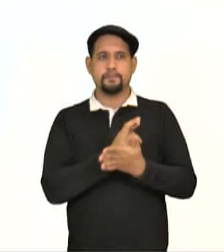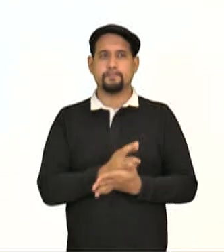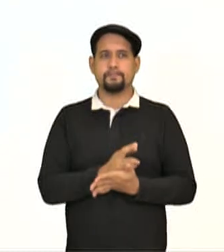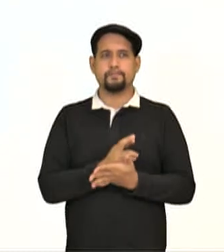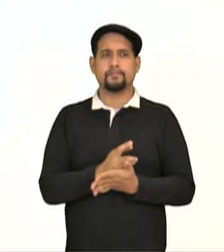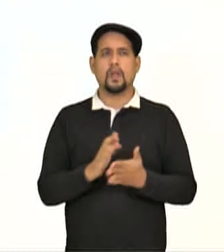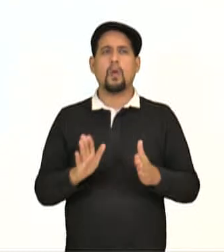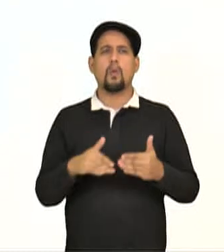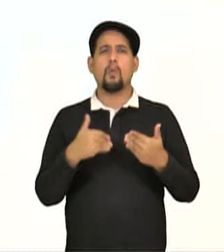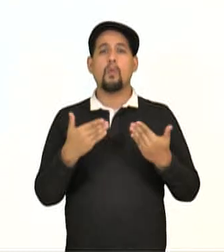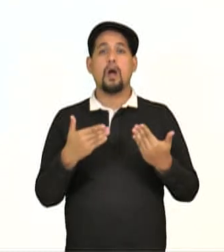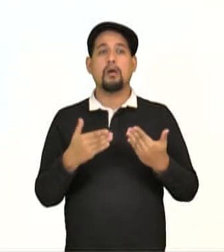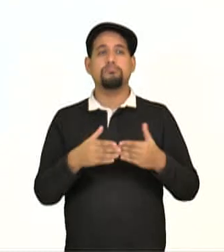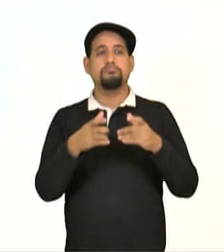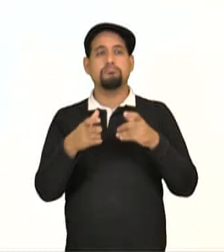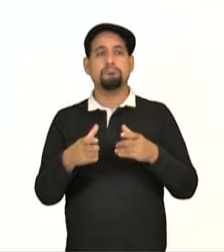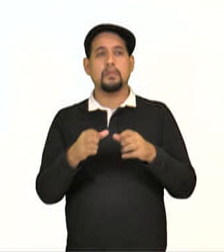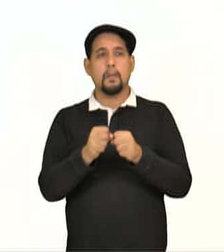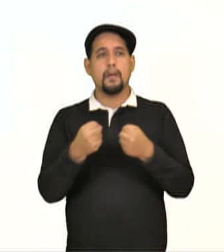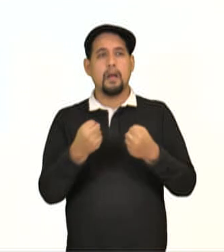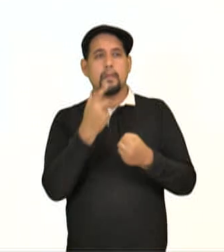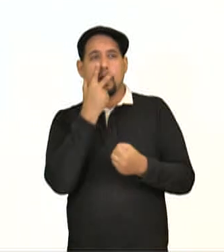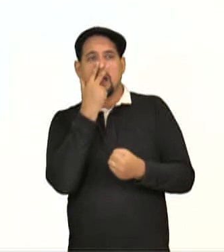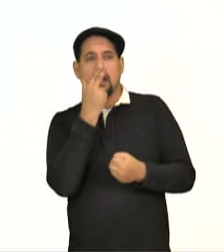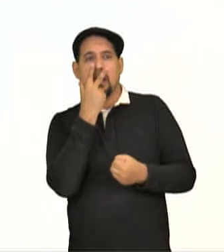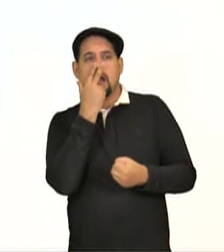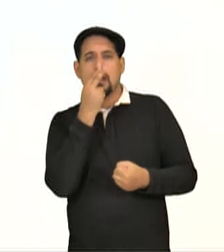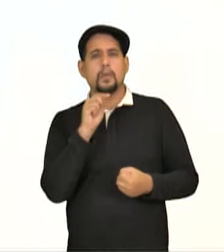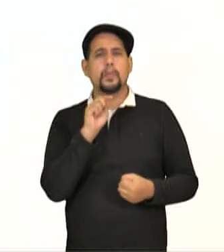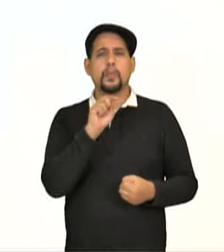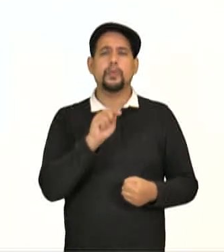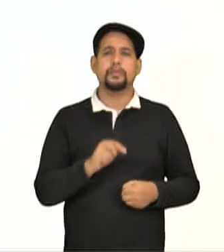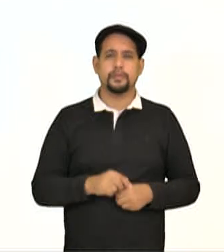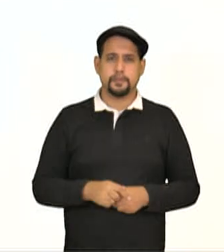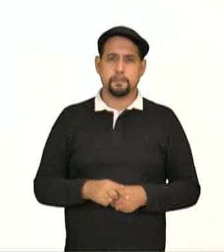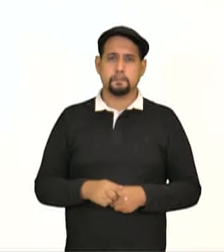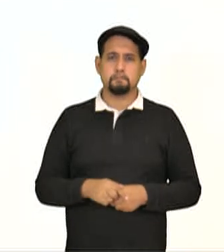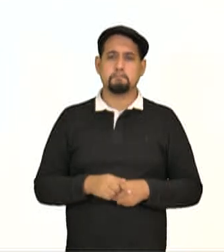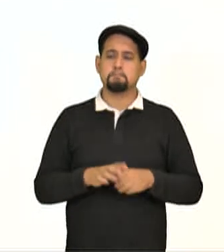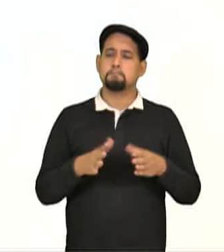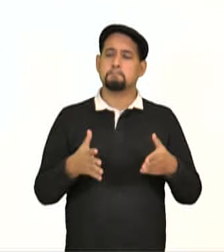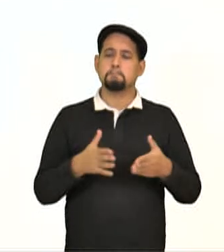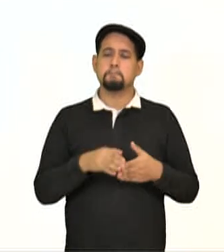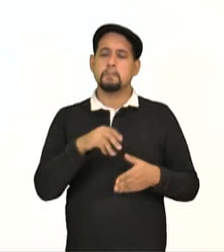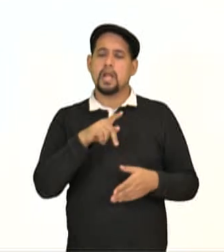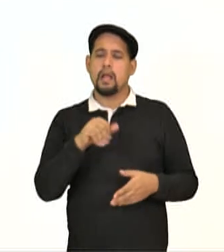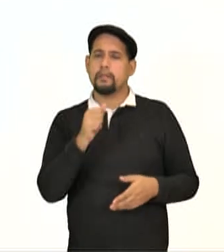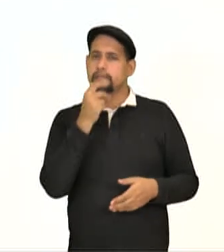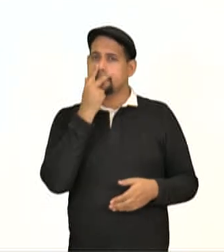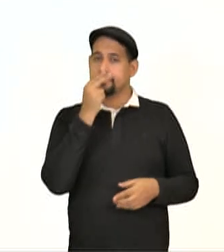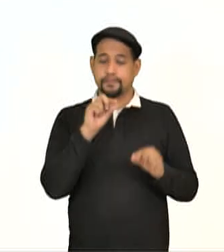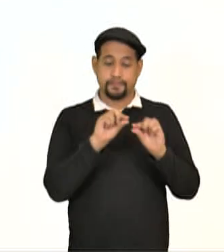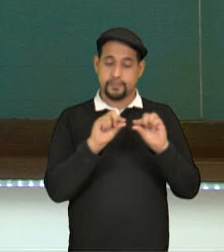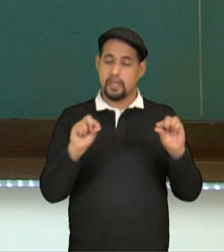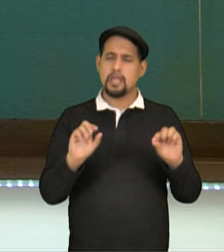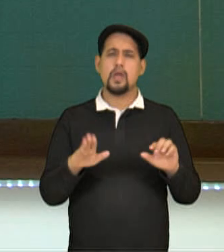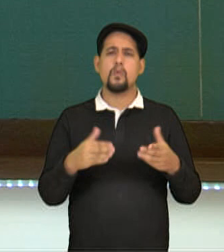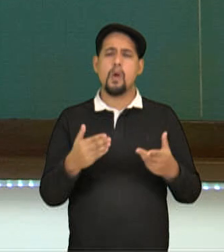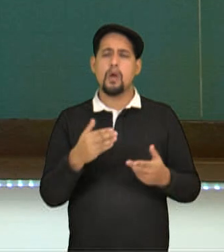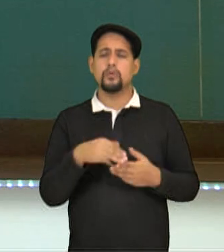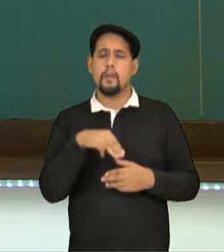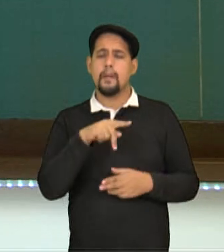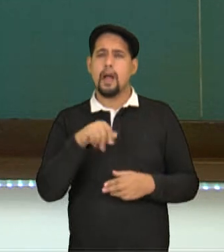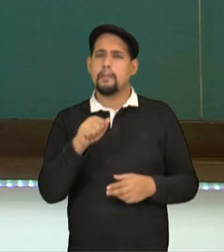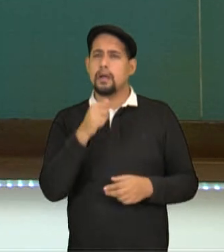Qual parte do mapa dá a ideia de ponto? Qual parte do mapa dá a ideia de reta? E qual